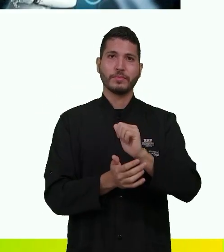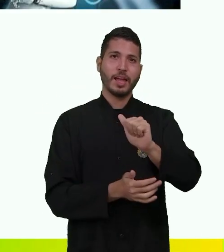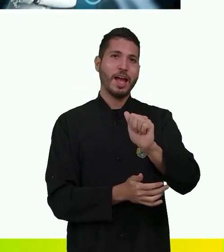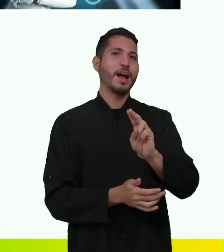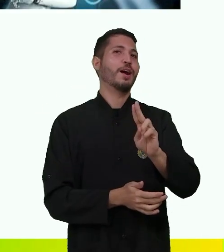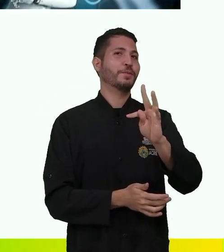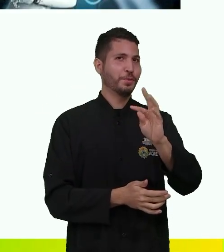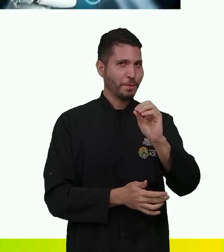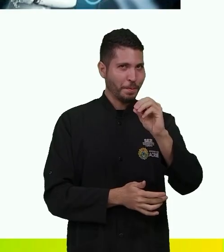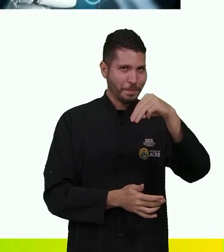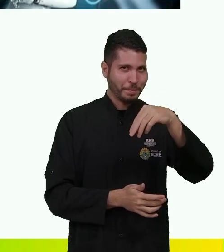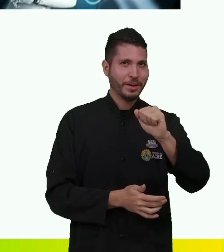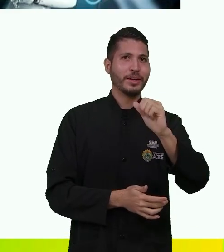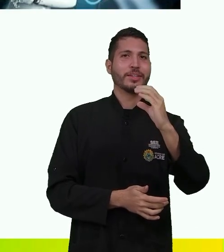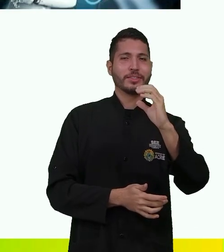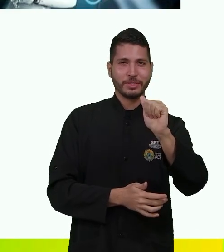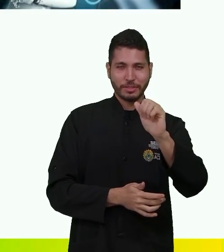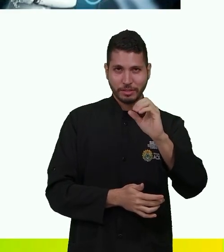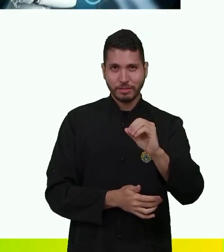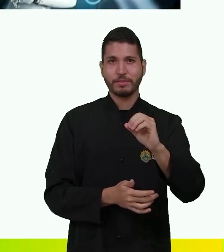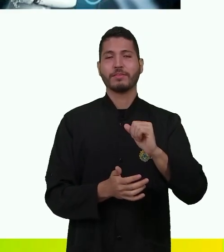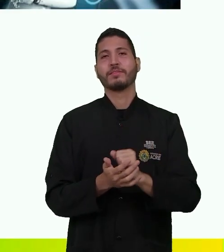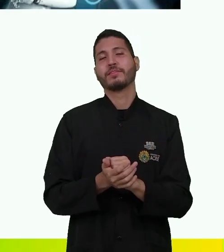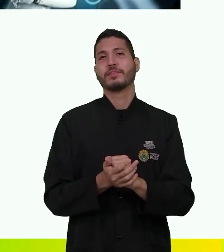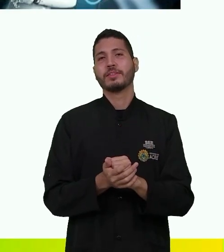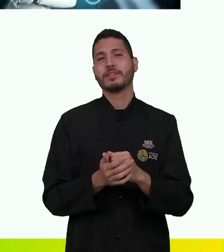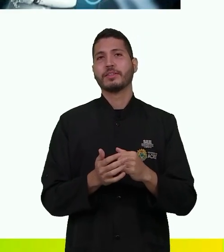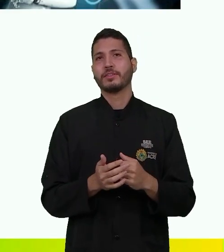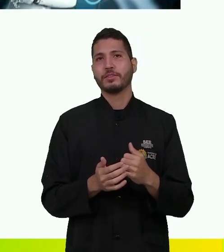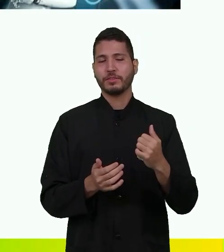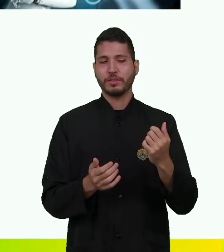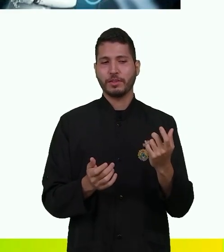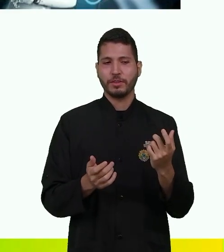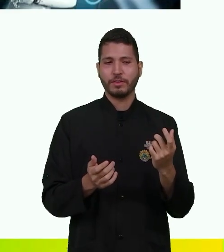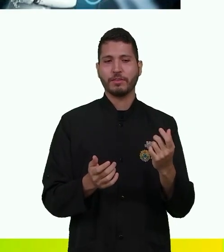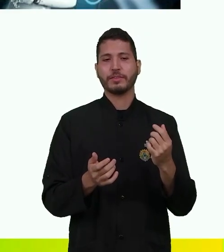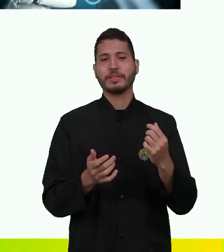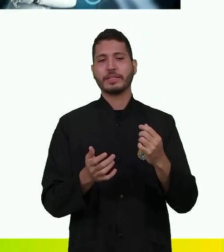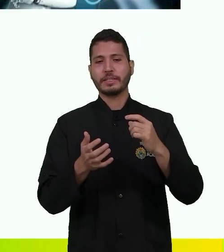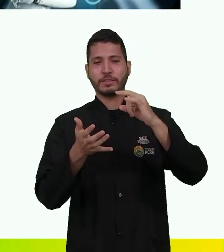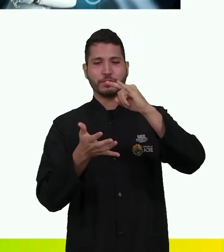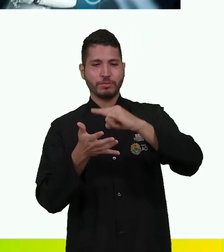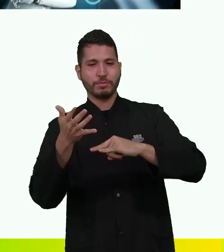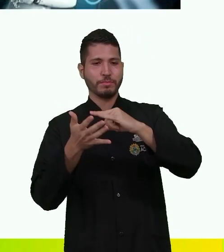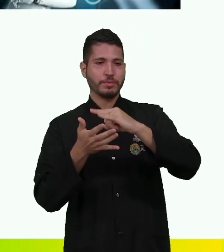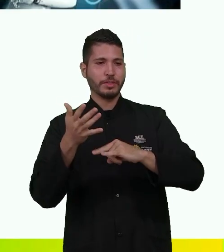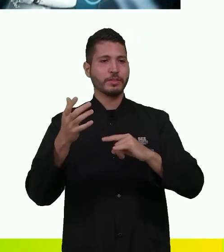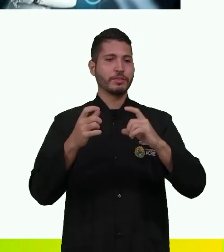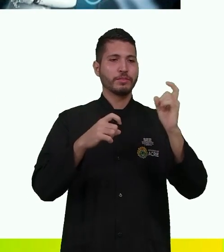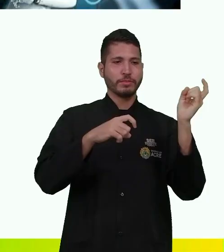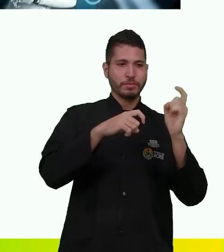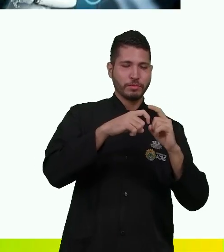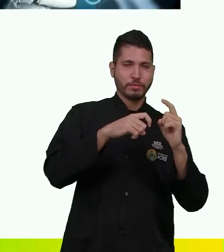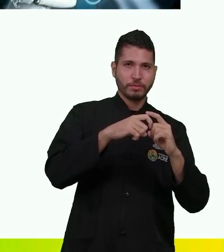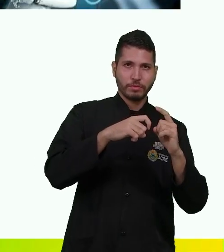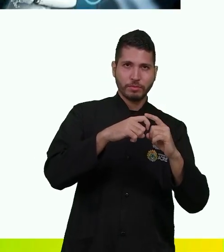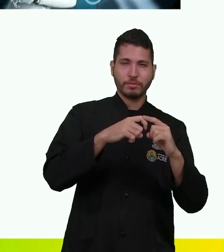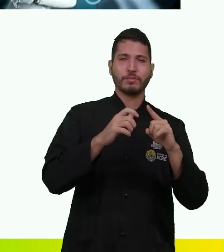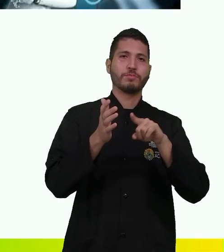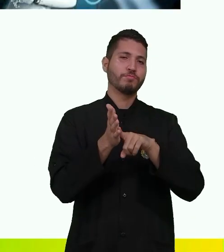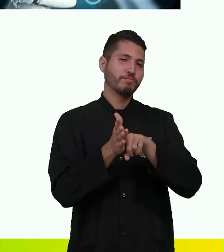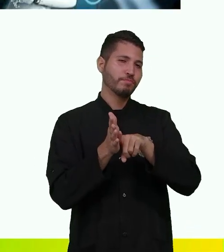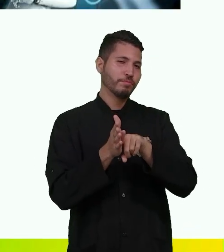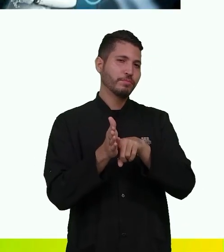tarefas, com a produção de notícias ou diagnósticos médicos. A internet das coisas,